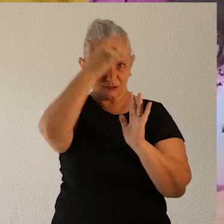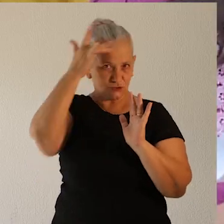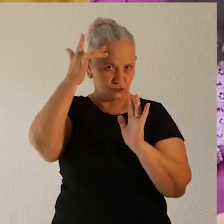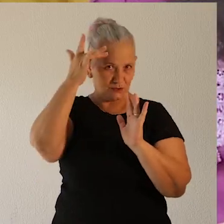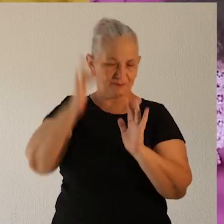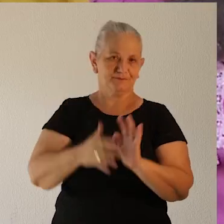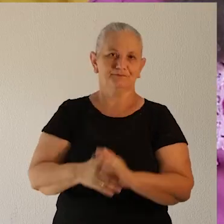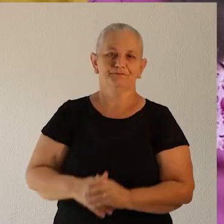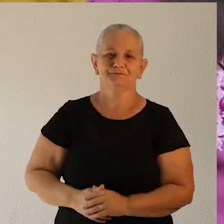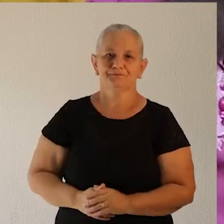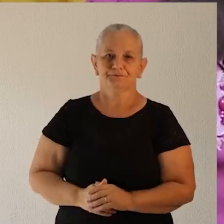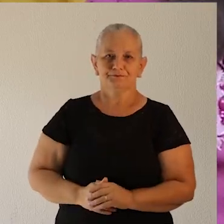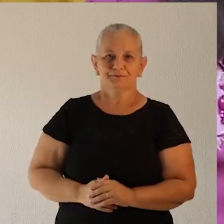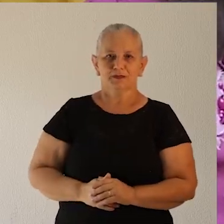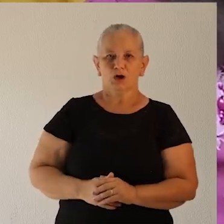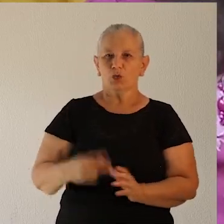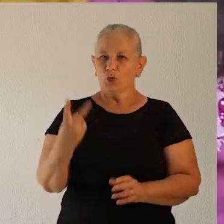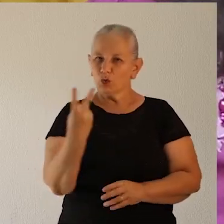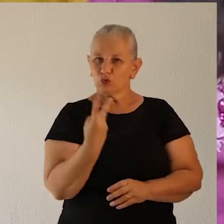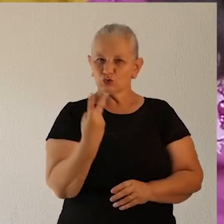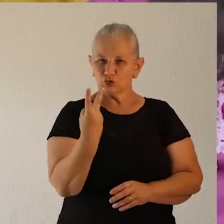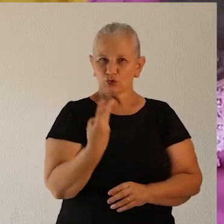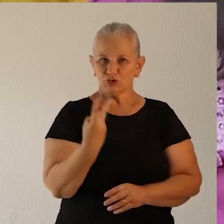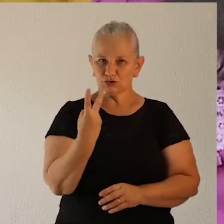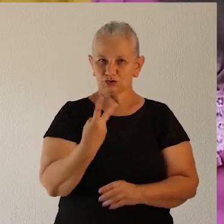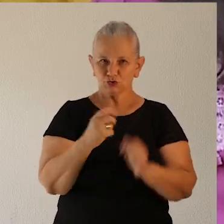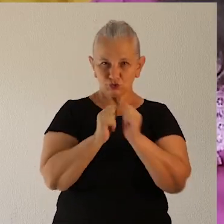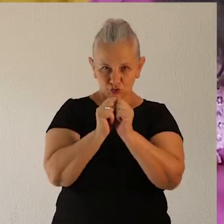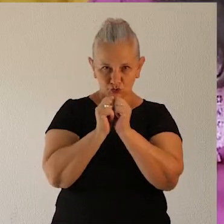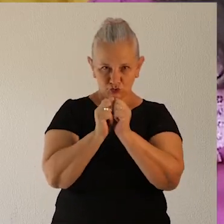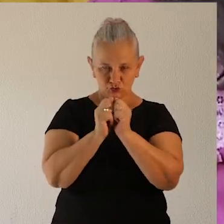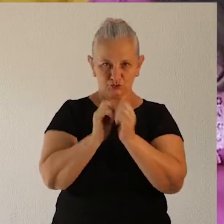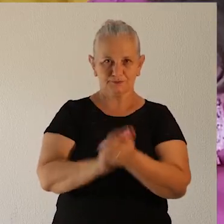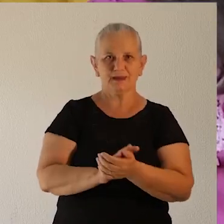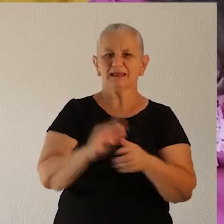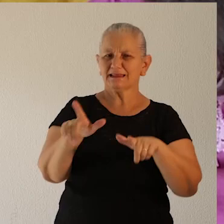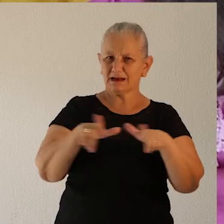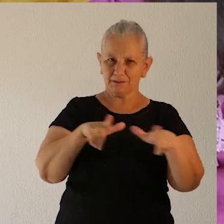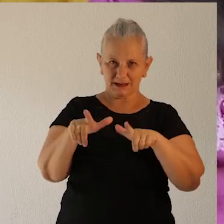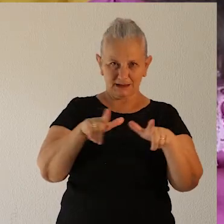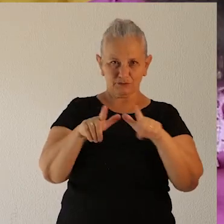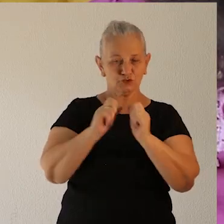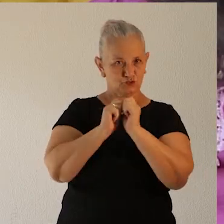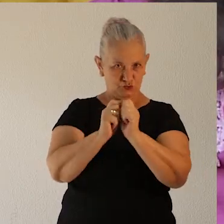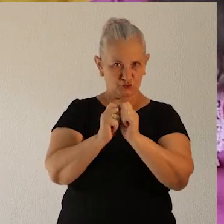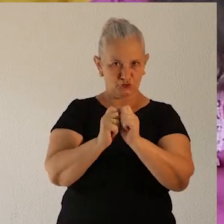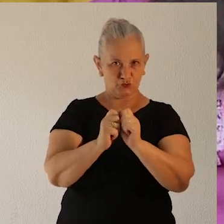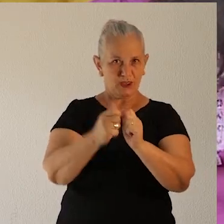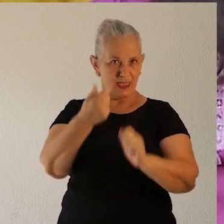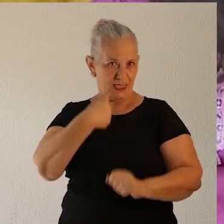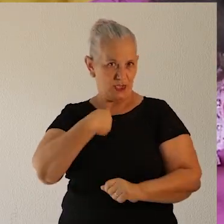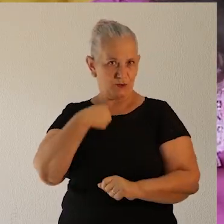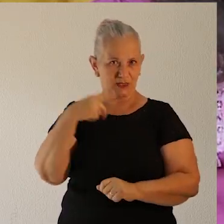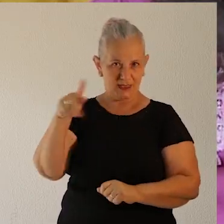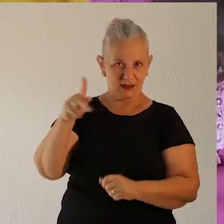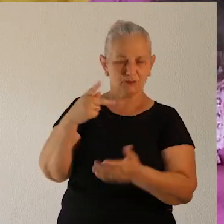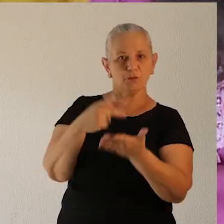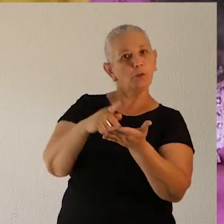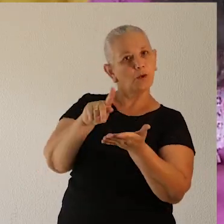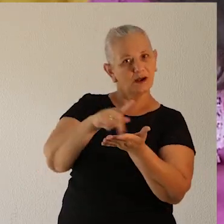dos textos, né, do Julinho Sertão. Inclusive, a gente trabalhou já no FIUP, né? Não sei se vocês se lembram, De Onde Vem o Meu